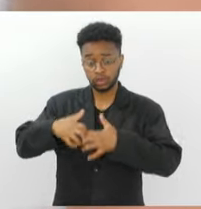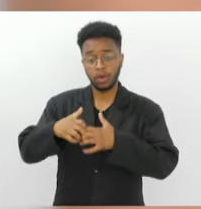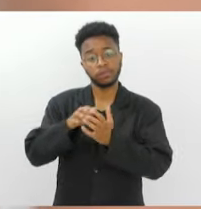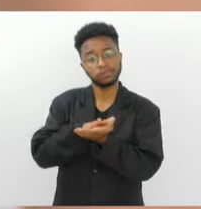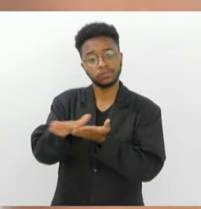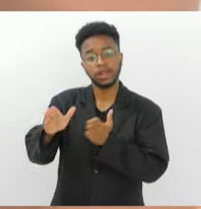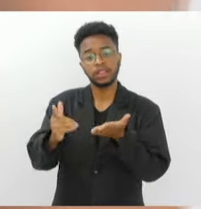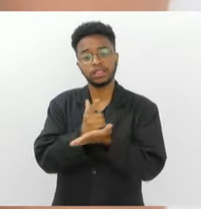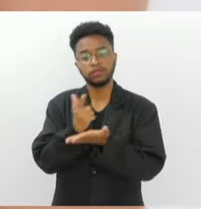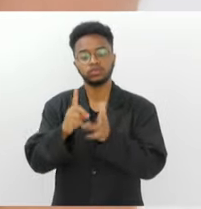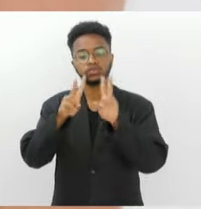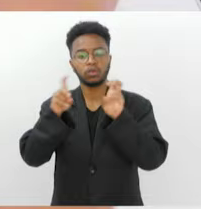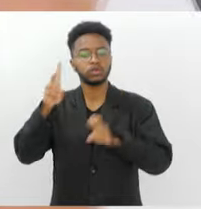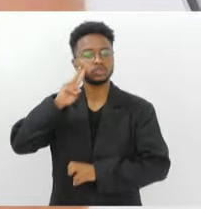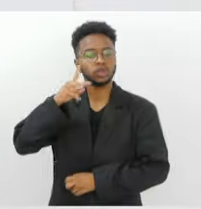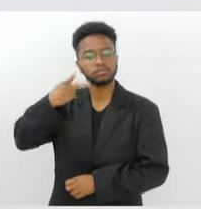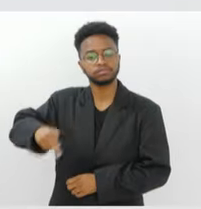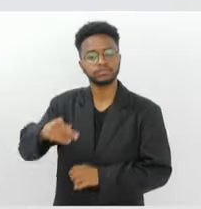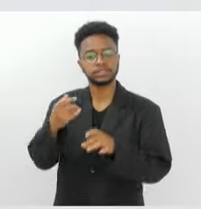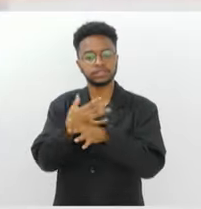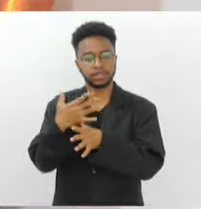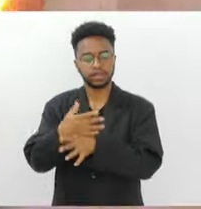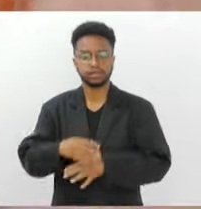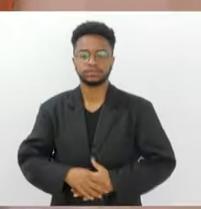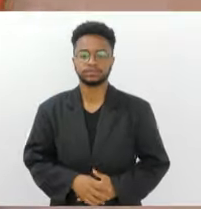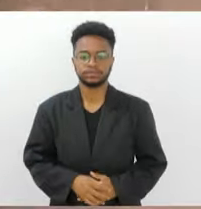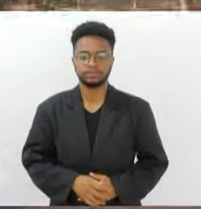livro sobre história da cidade imperial.